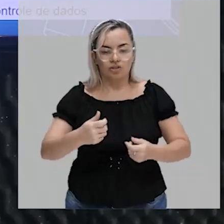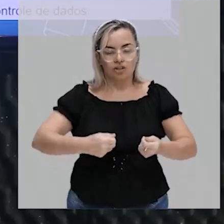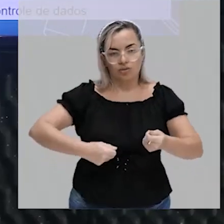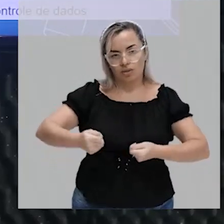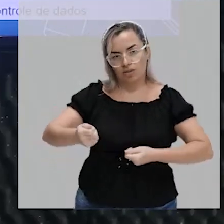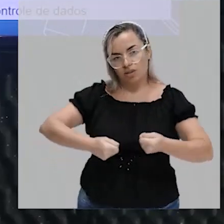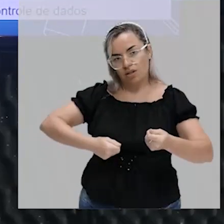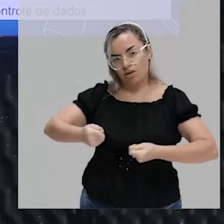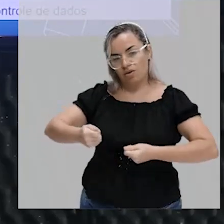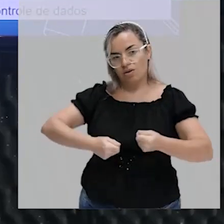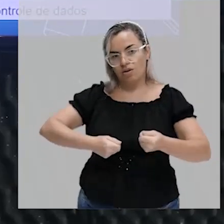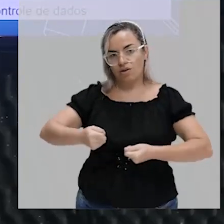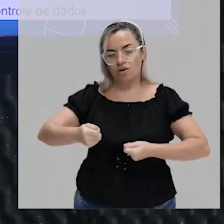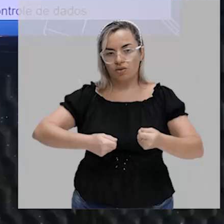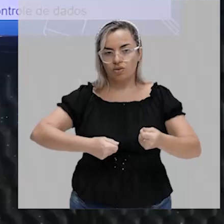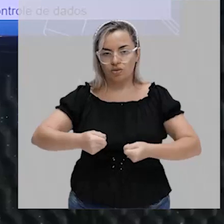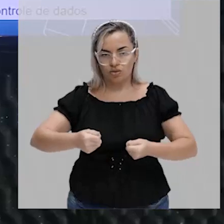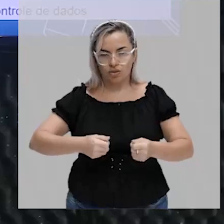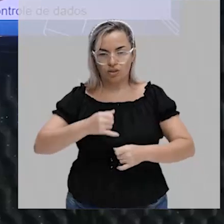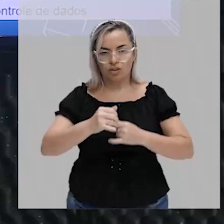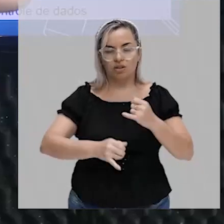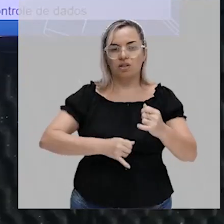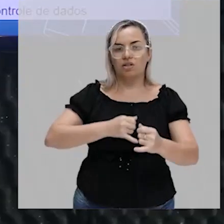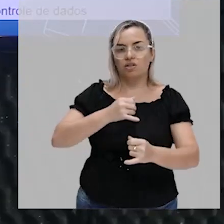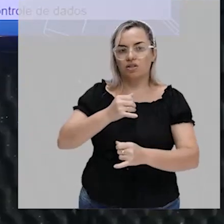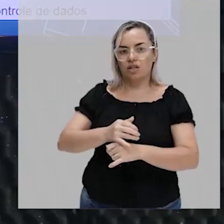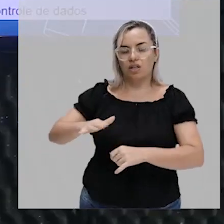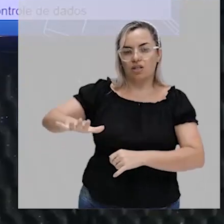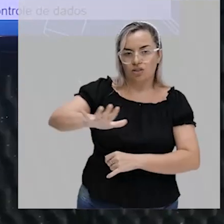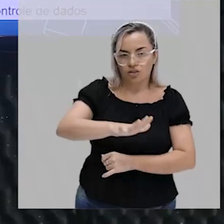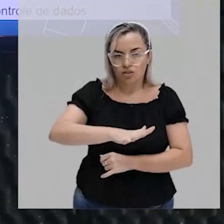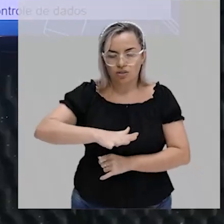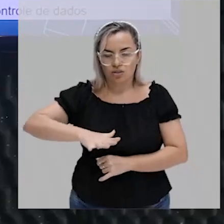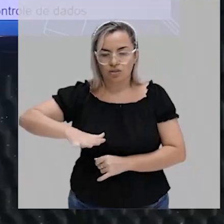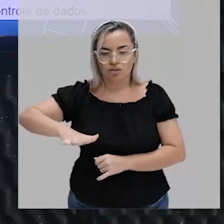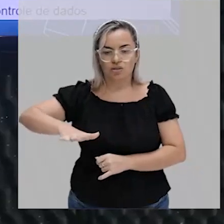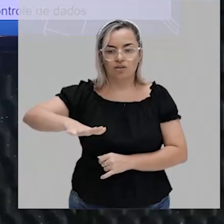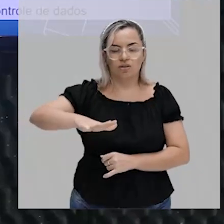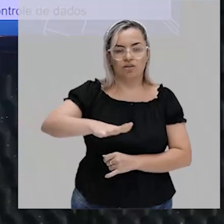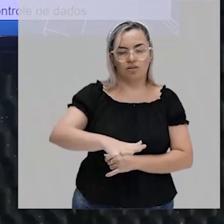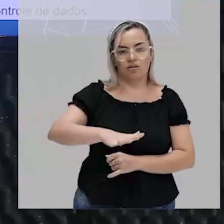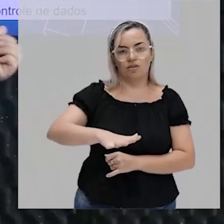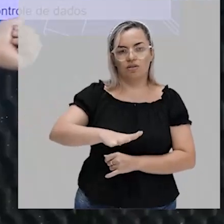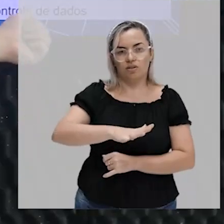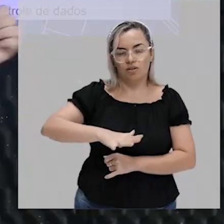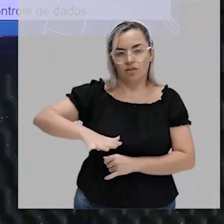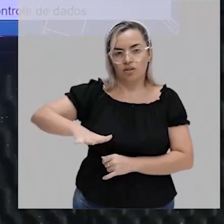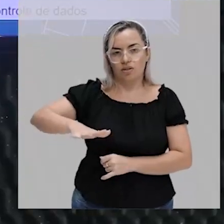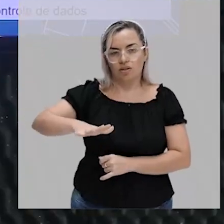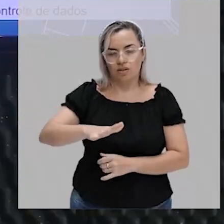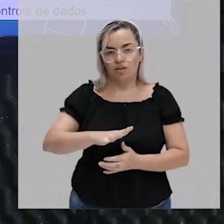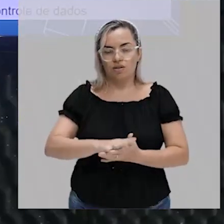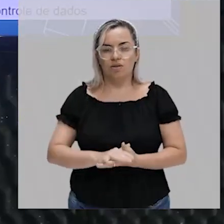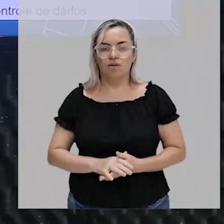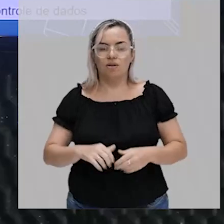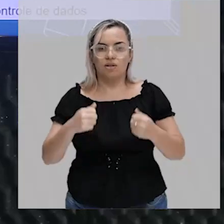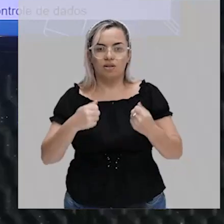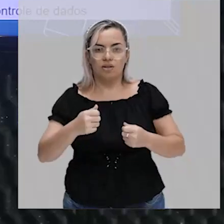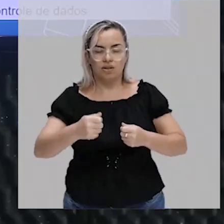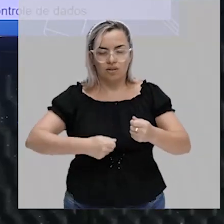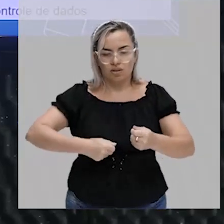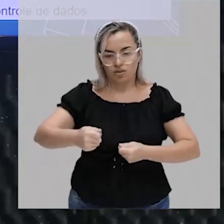e China, eles estão hoje brigando por uma disputa política, econômica, mas principalmente por uma disputa de controle de dados,